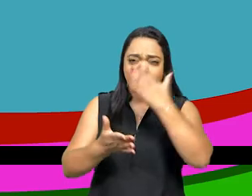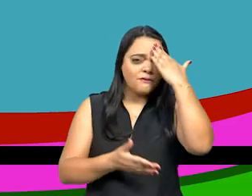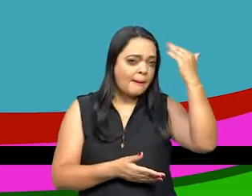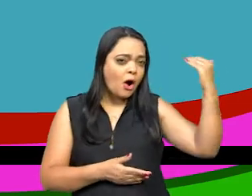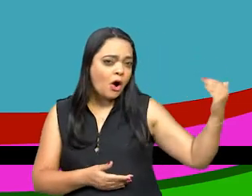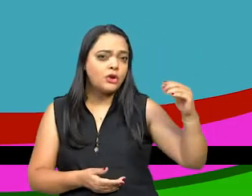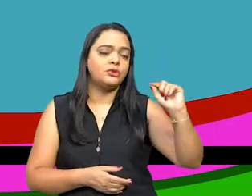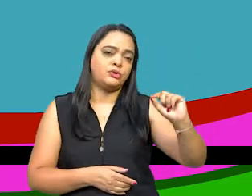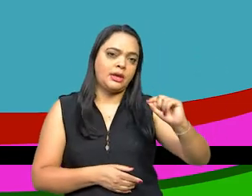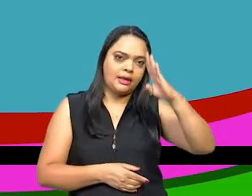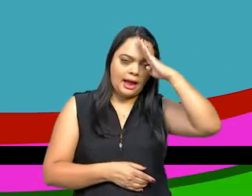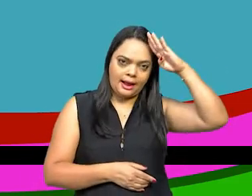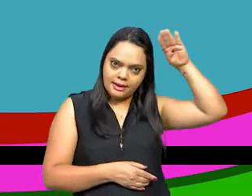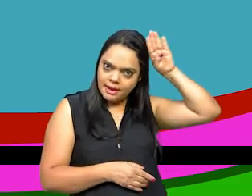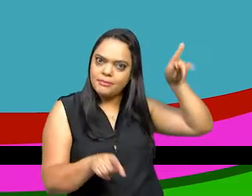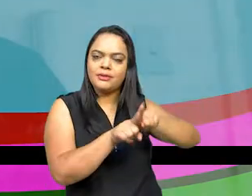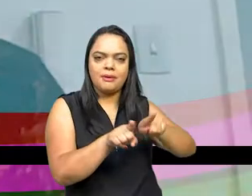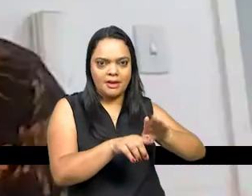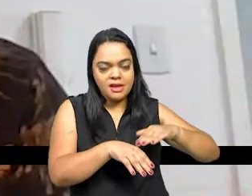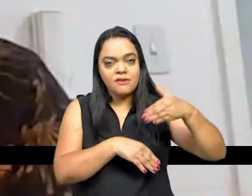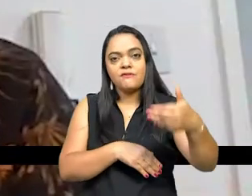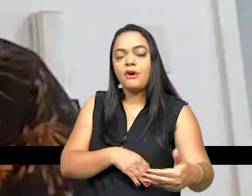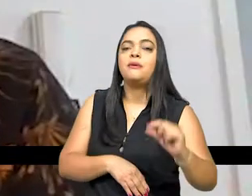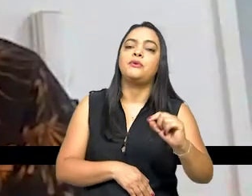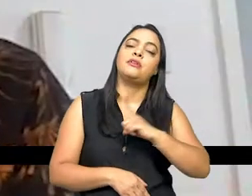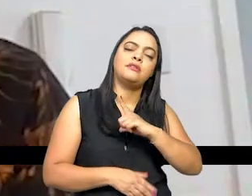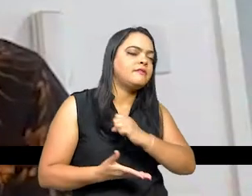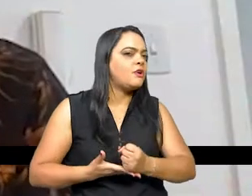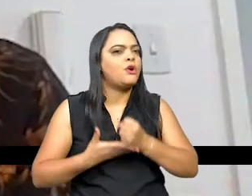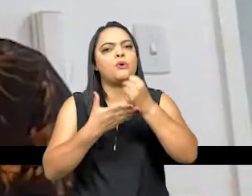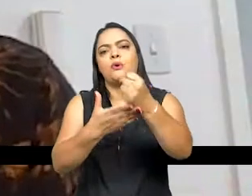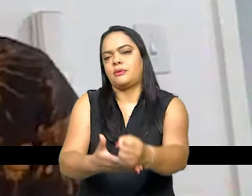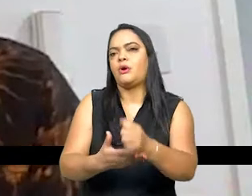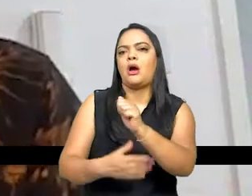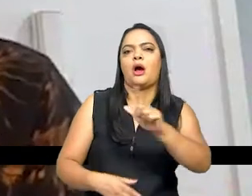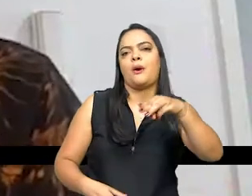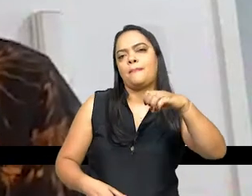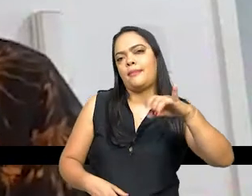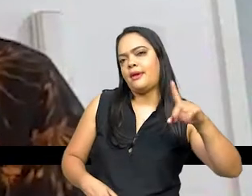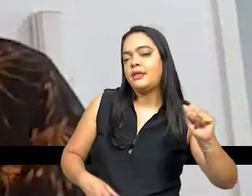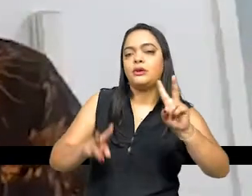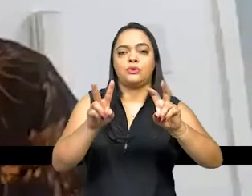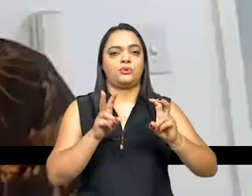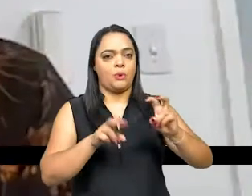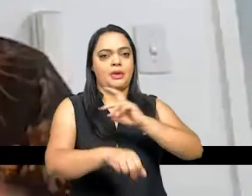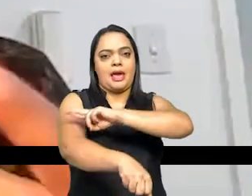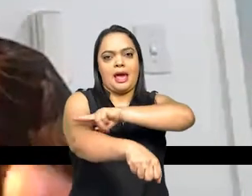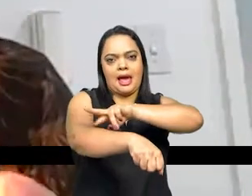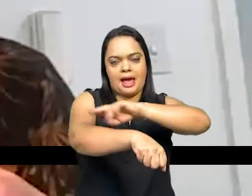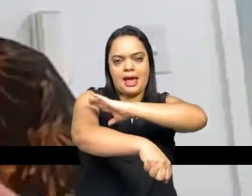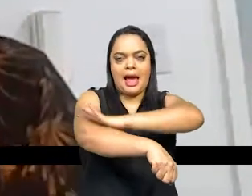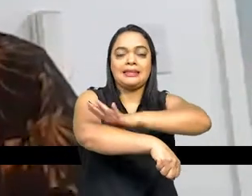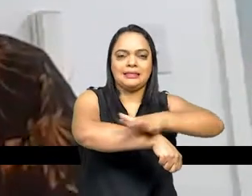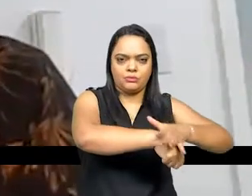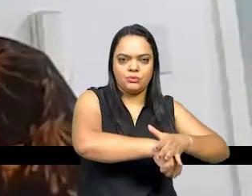acadêmico, né? Também dentro do mundo acadêmico, mas talvez uma das grandes contribuições do livro do Silvio Almeida sobre o racismo estrutural seja justamente dialogar com um